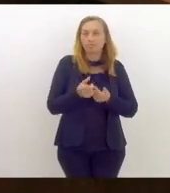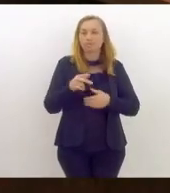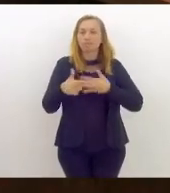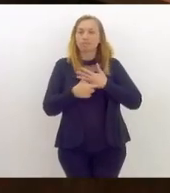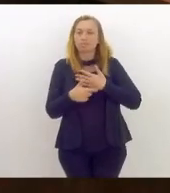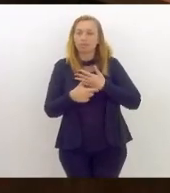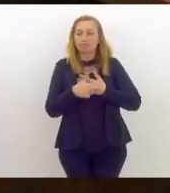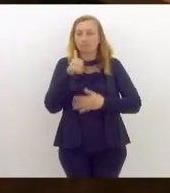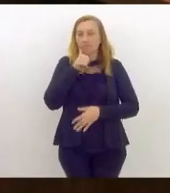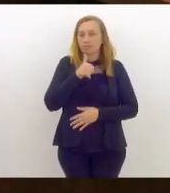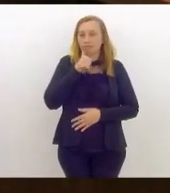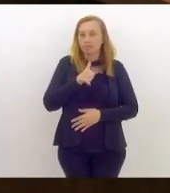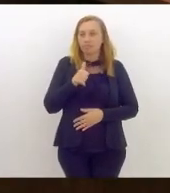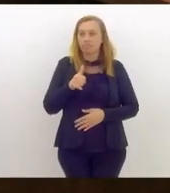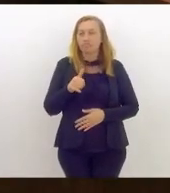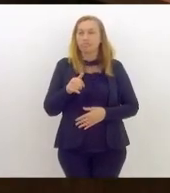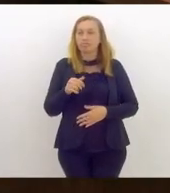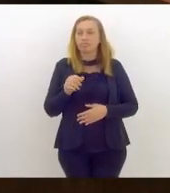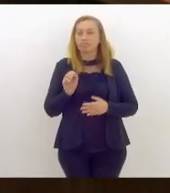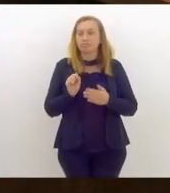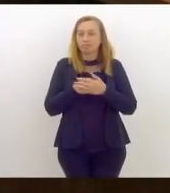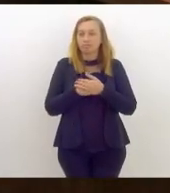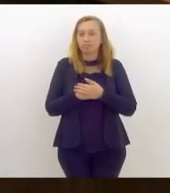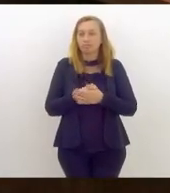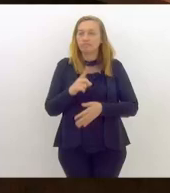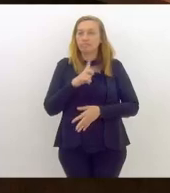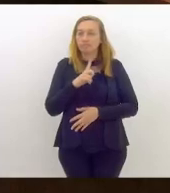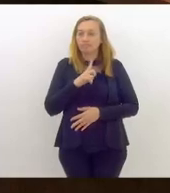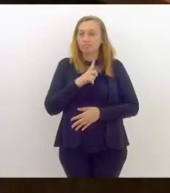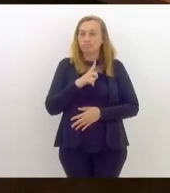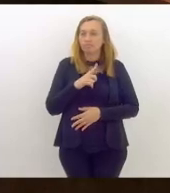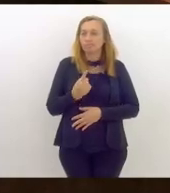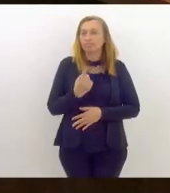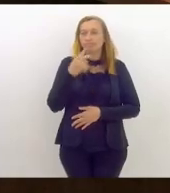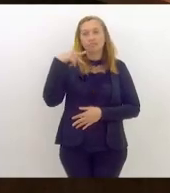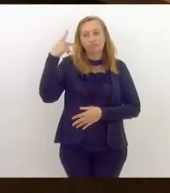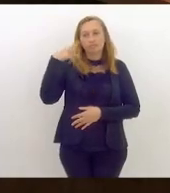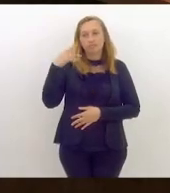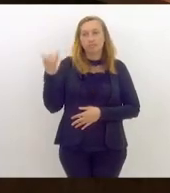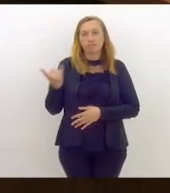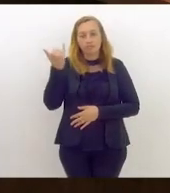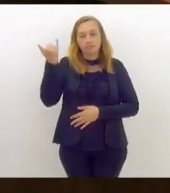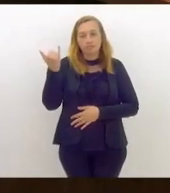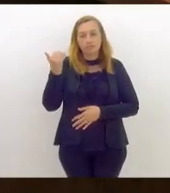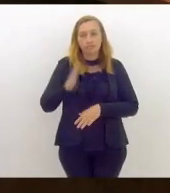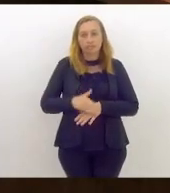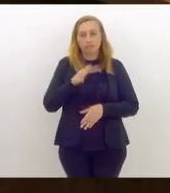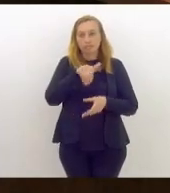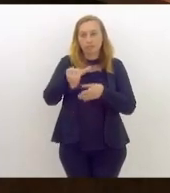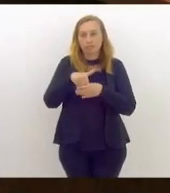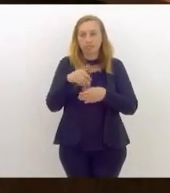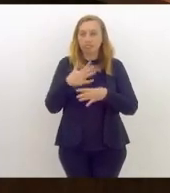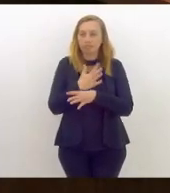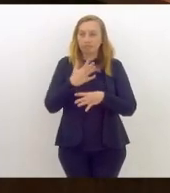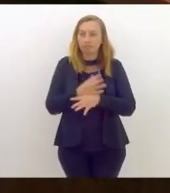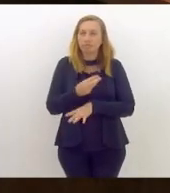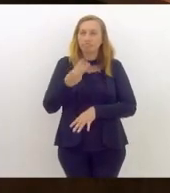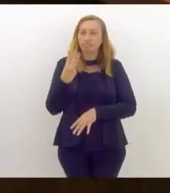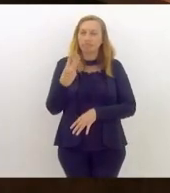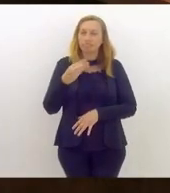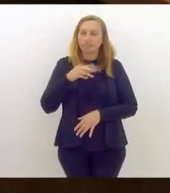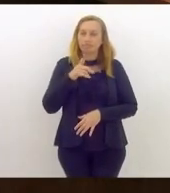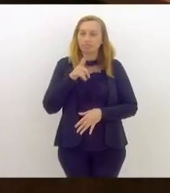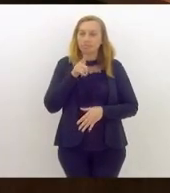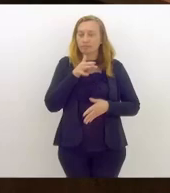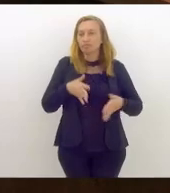das mulheres é muito invisibilizado. Então, quando temos aqui uma vereadora tão importante, a mais votada da cidade de Três Rios,